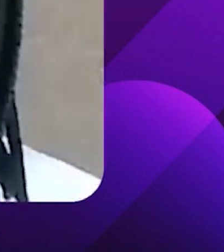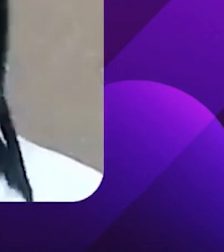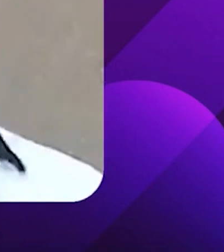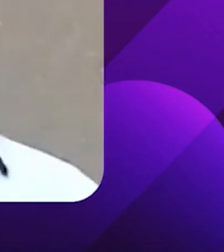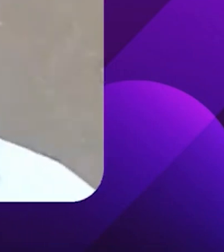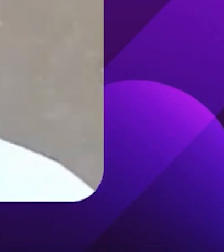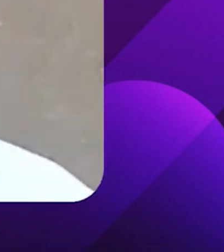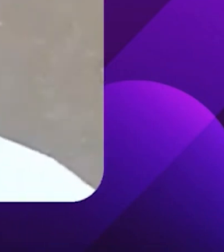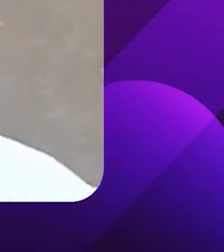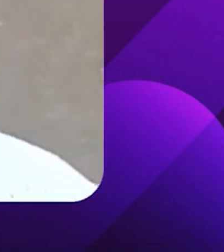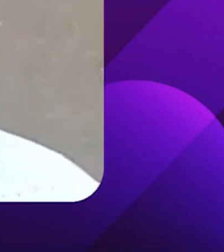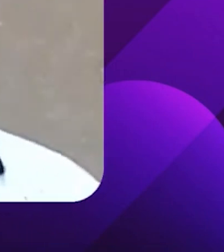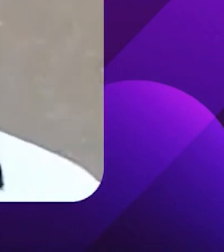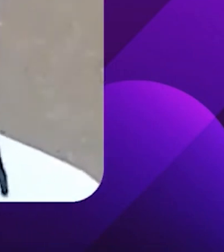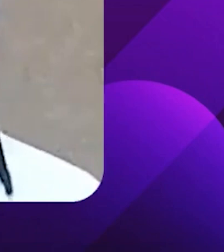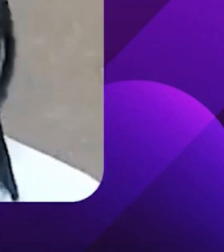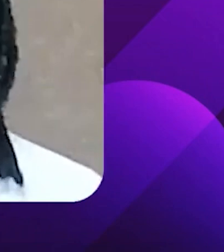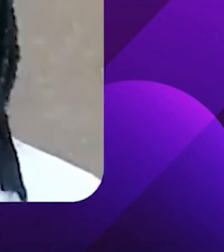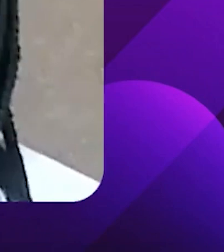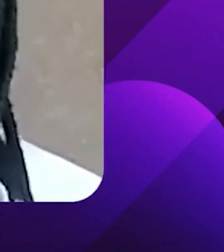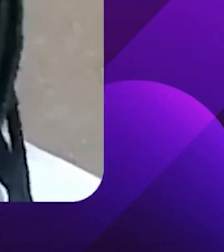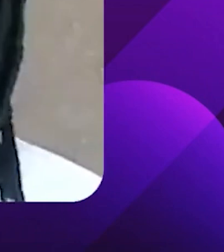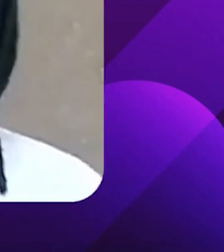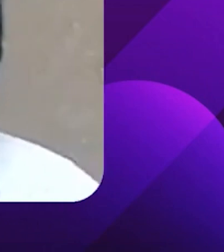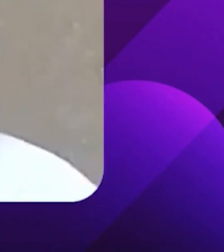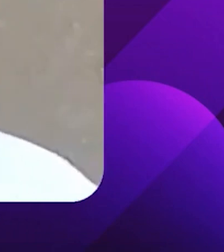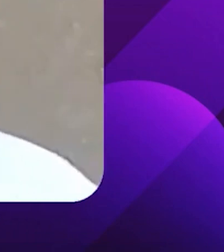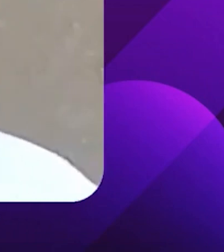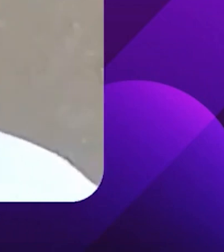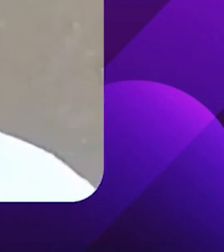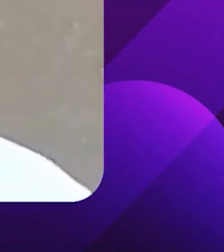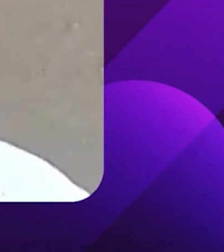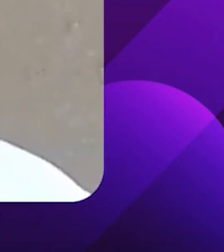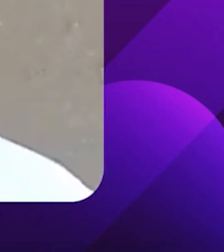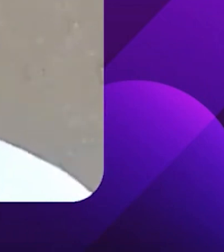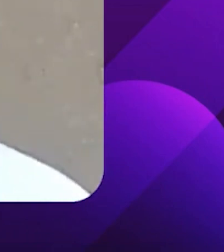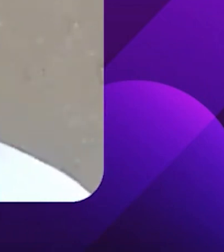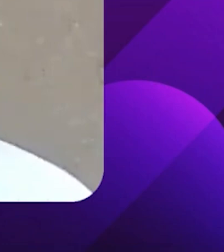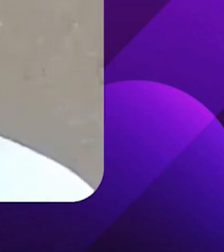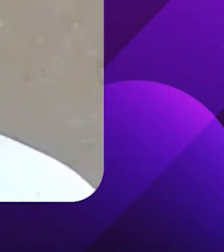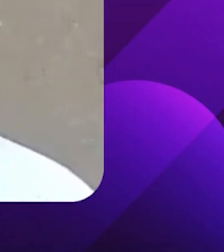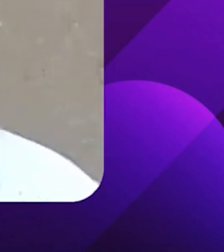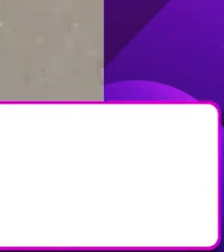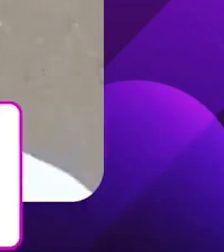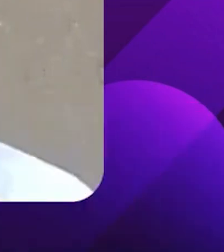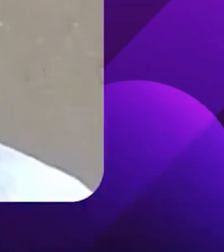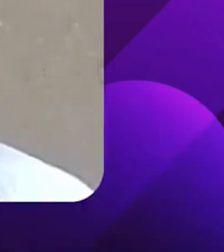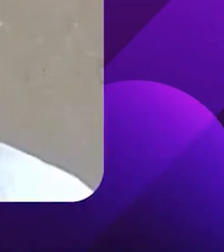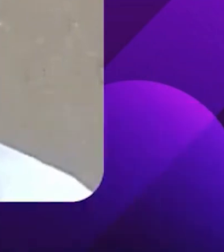que é ancestral e que é político, né? E que é matrigerencial e matrilinear. O que é isso?